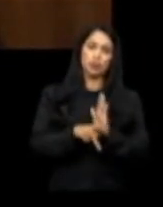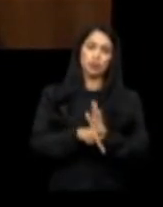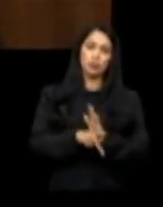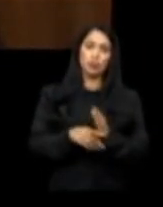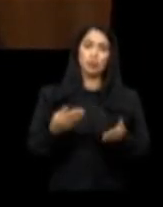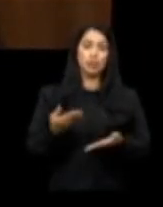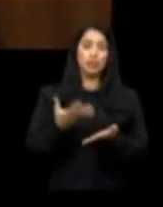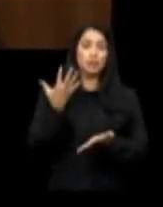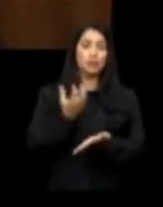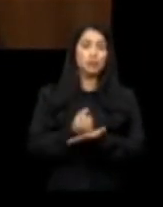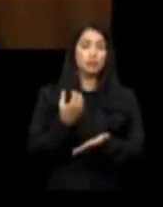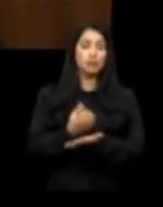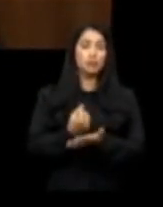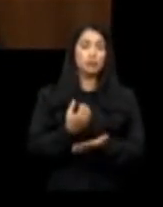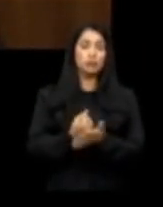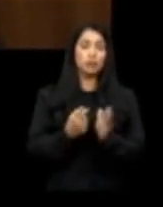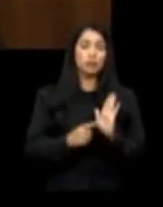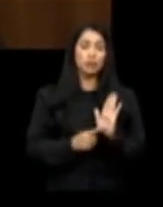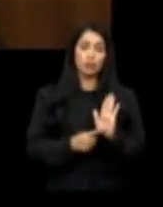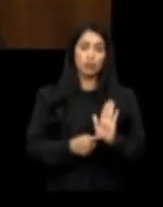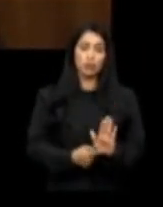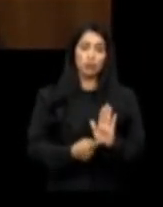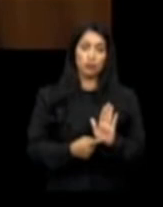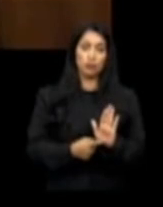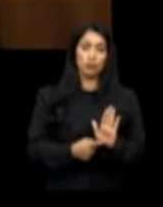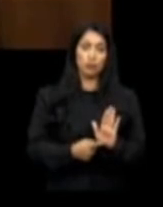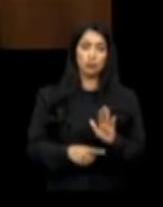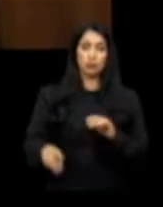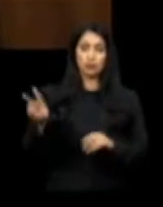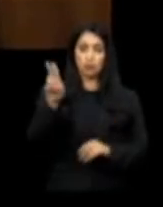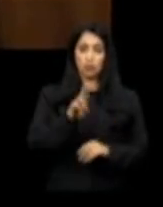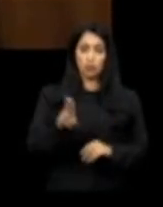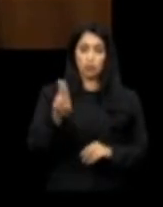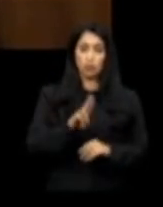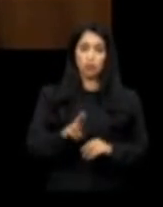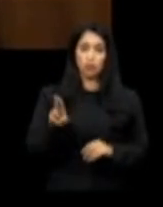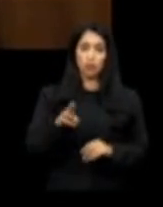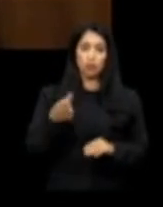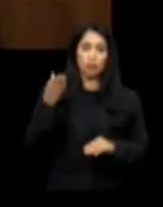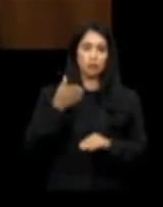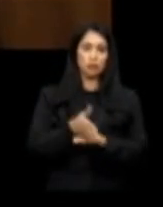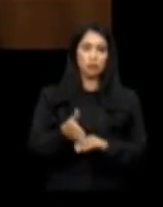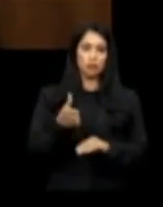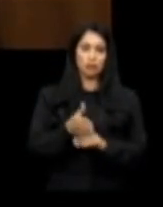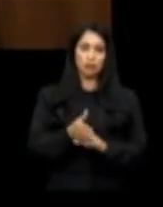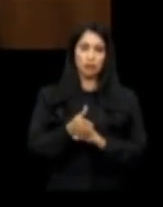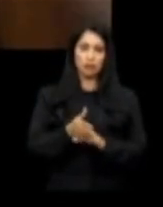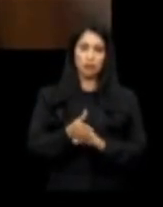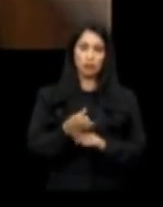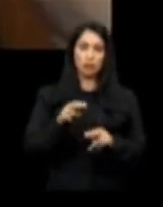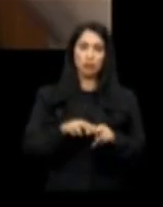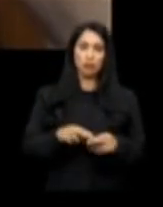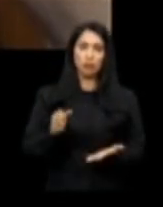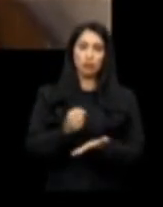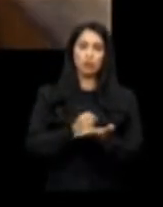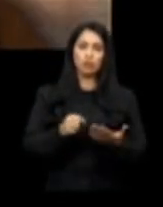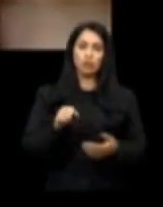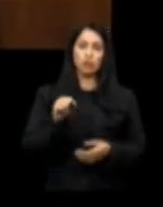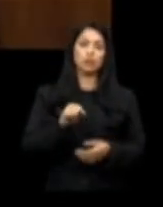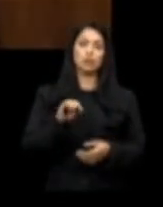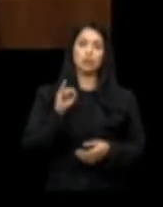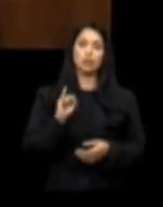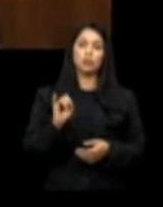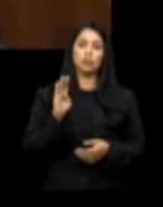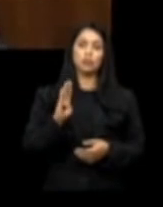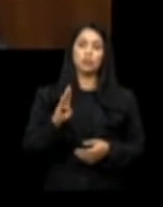tratamento dos dados, cinge-se a prever que estes serão utilizados direta e exclusivamente pela Fundação IBGE